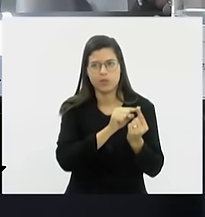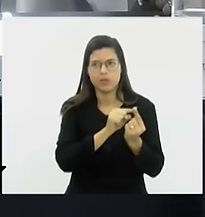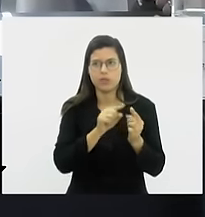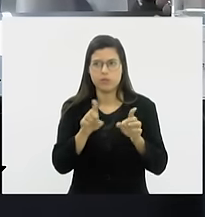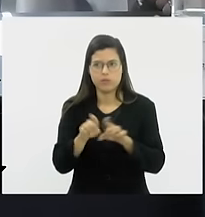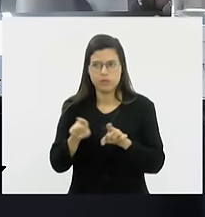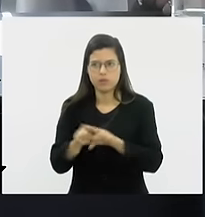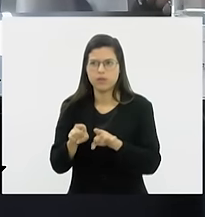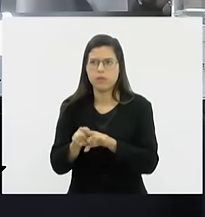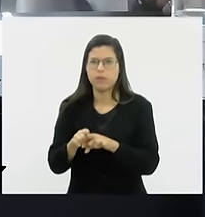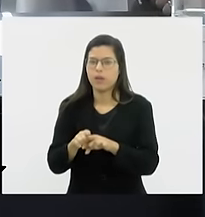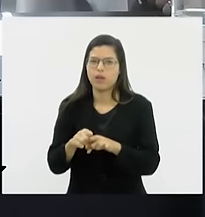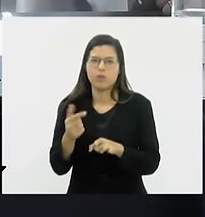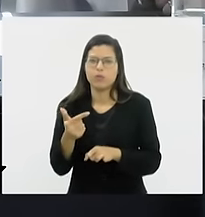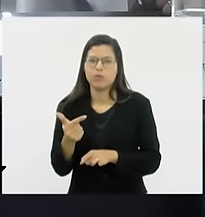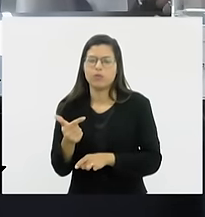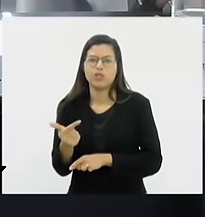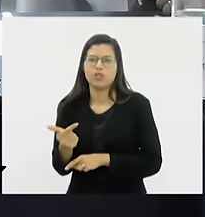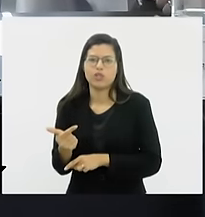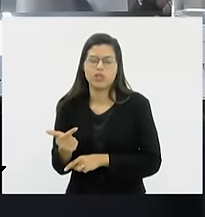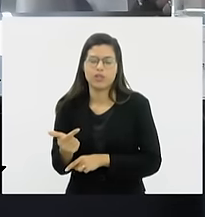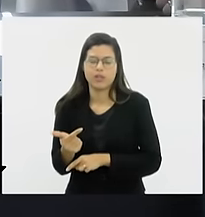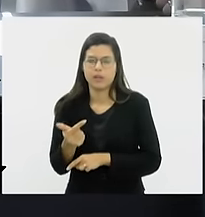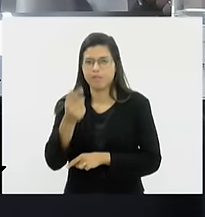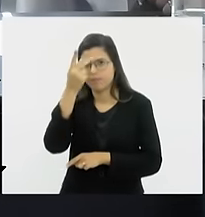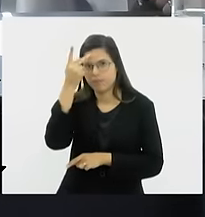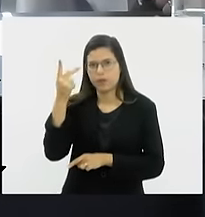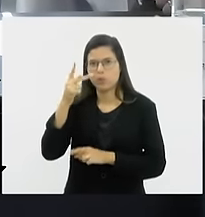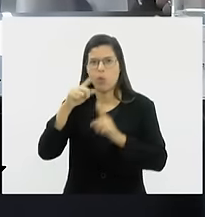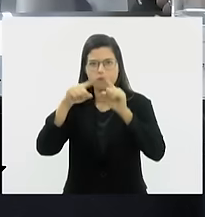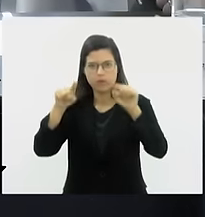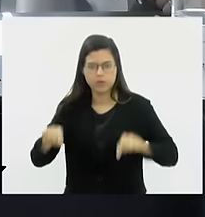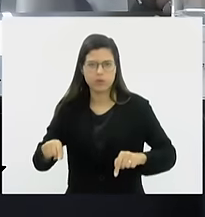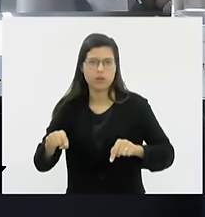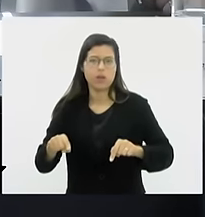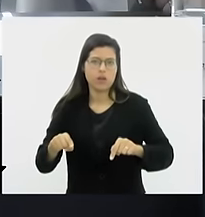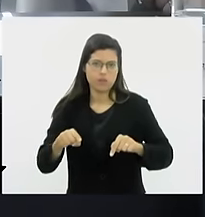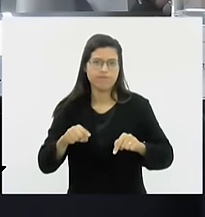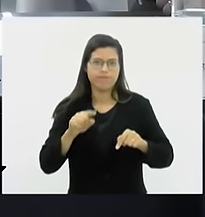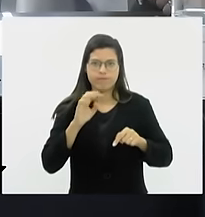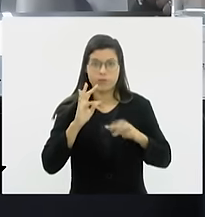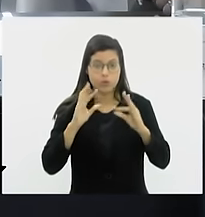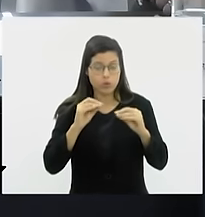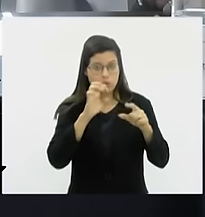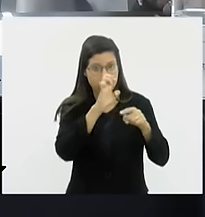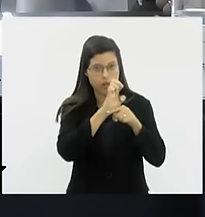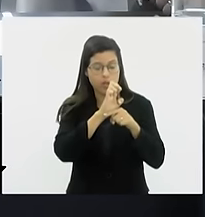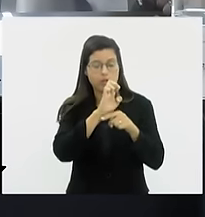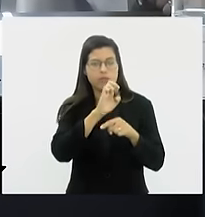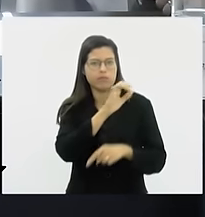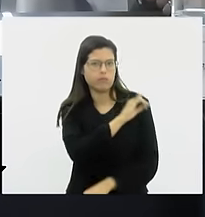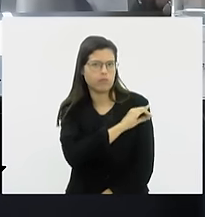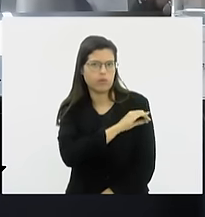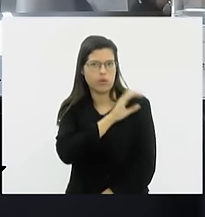de agentes públicos. Foi comum, em todo o território do Estado do Rio de Janeiro, a gente observar